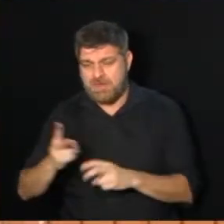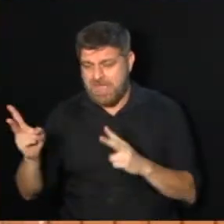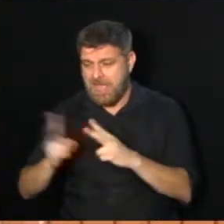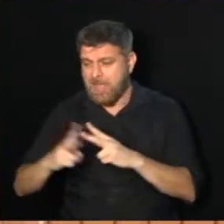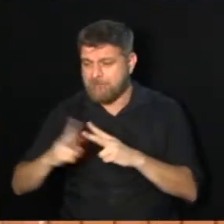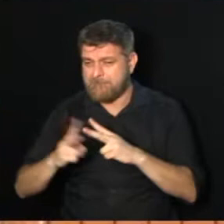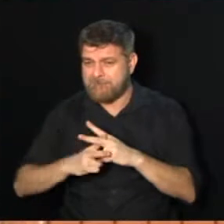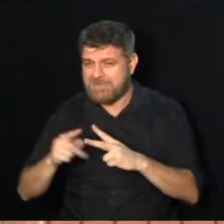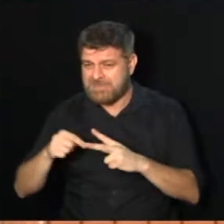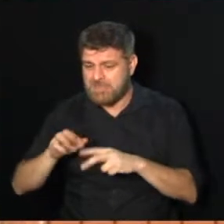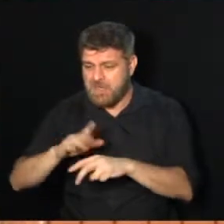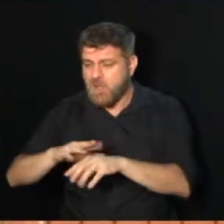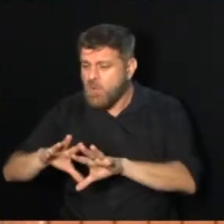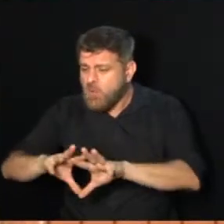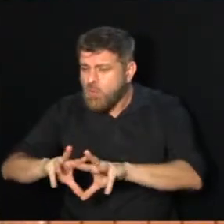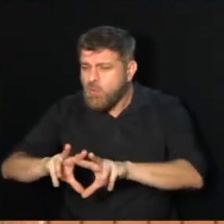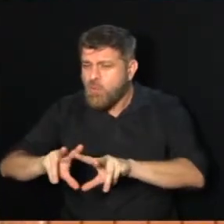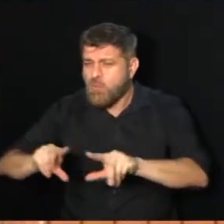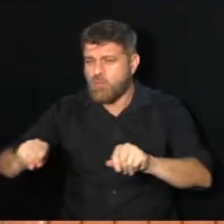colega, advogado,